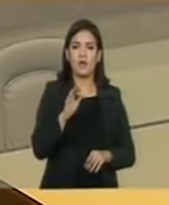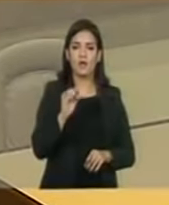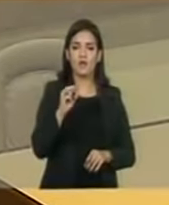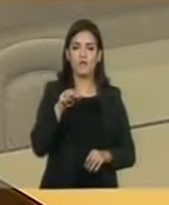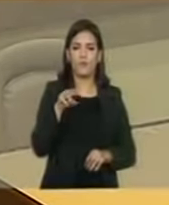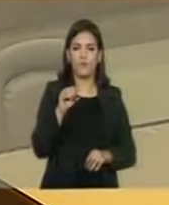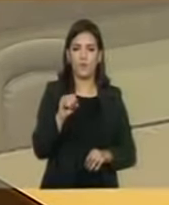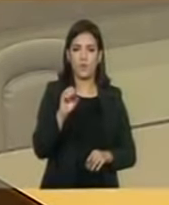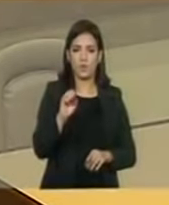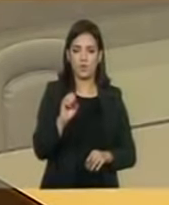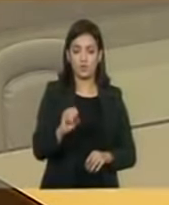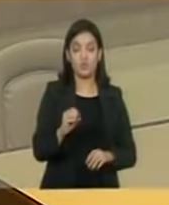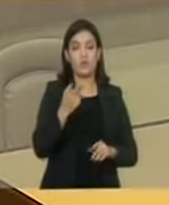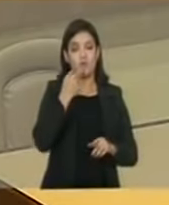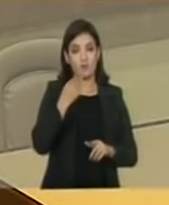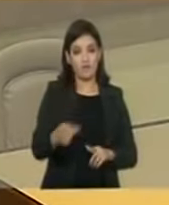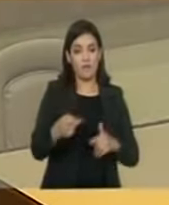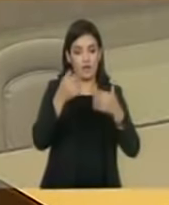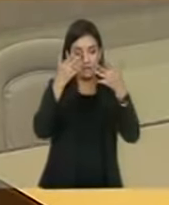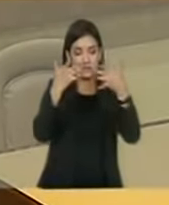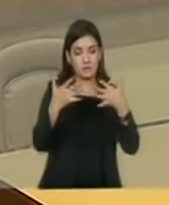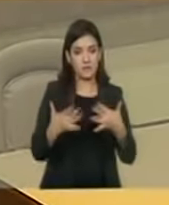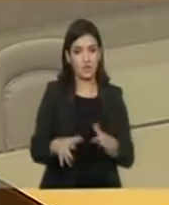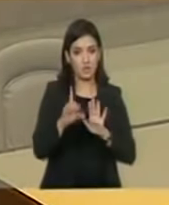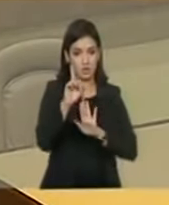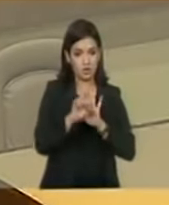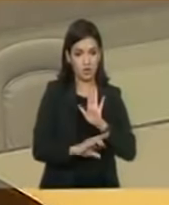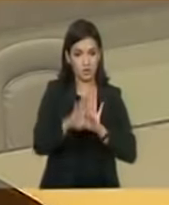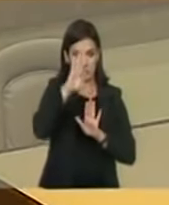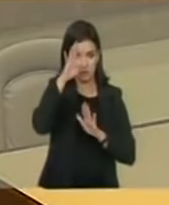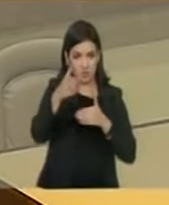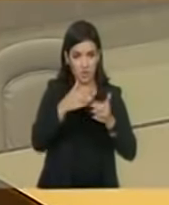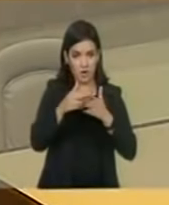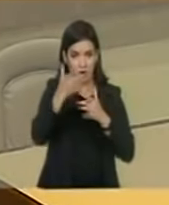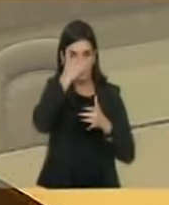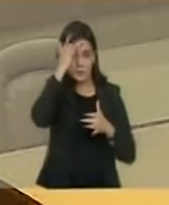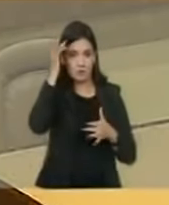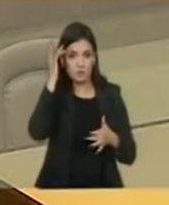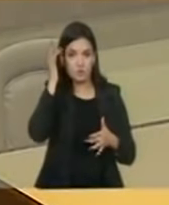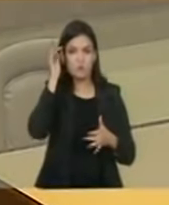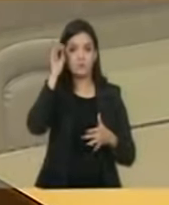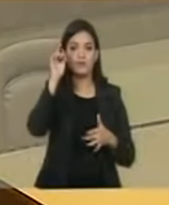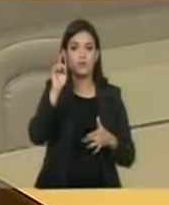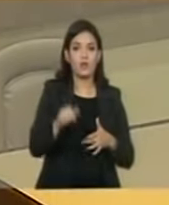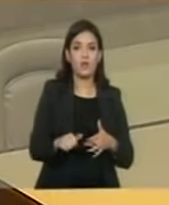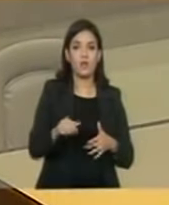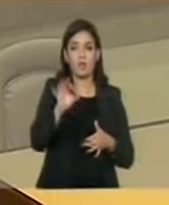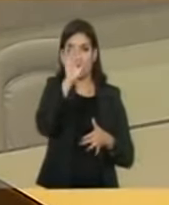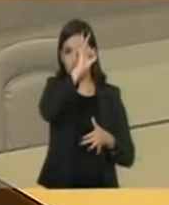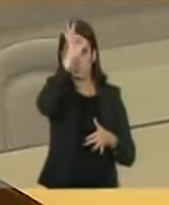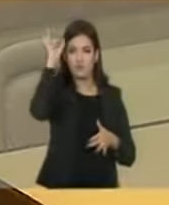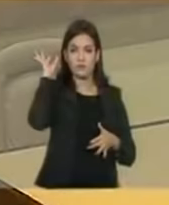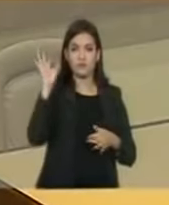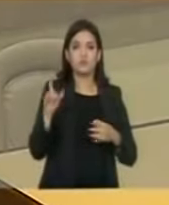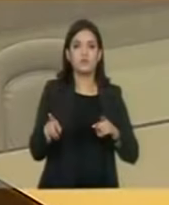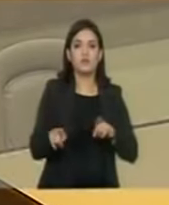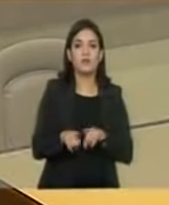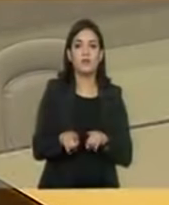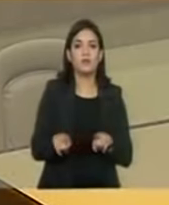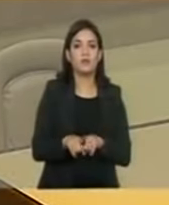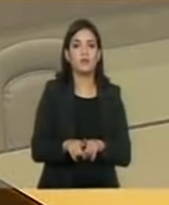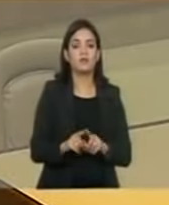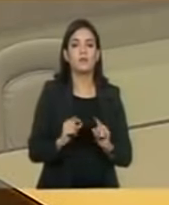sobre direito fundamental e qualquer pessoa a presunção de inocência e considerando que estritamente